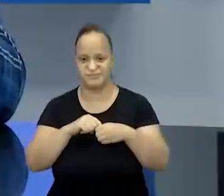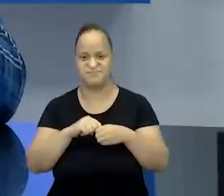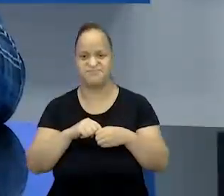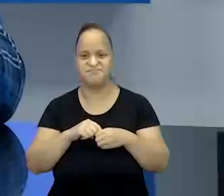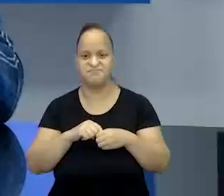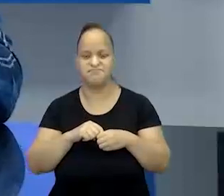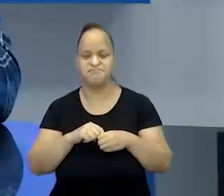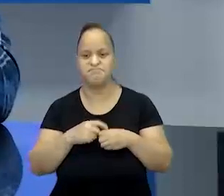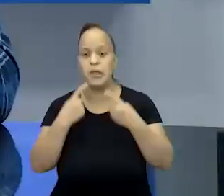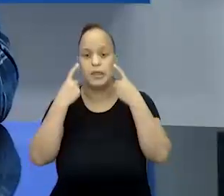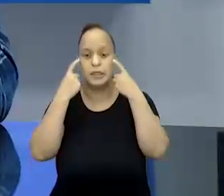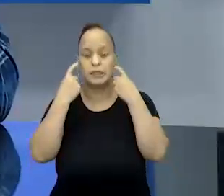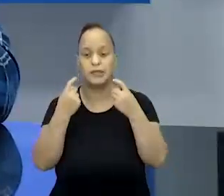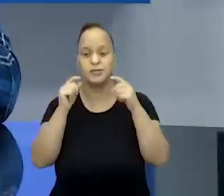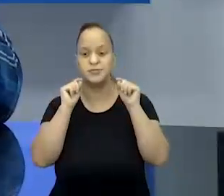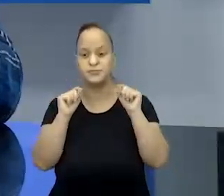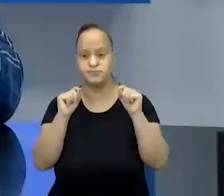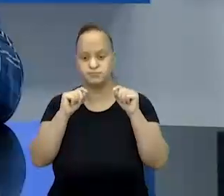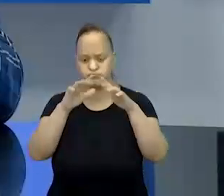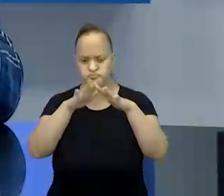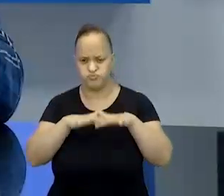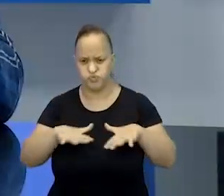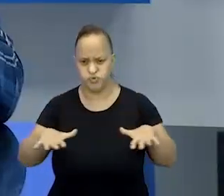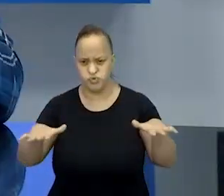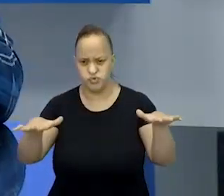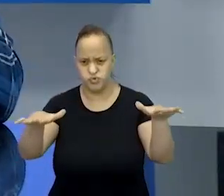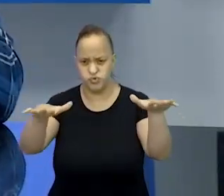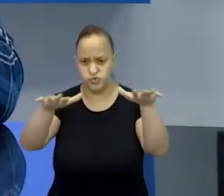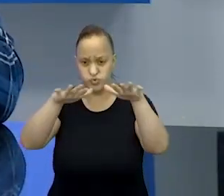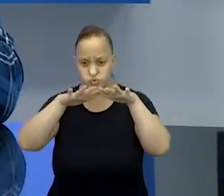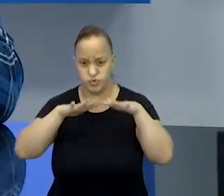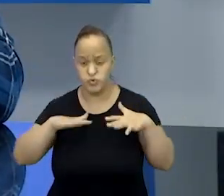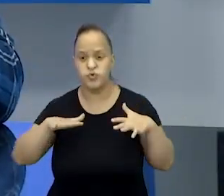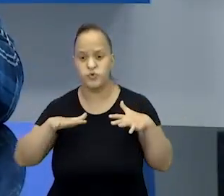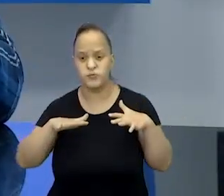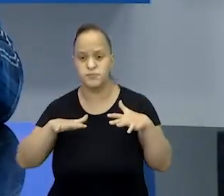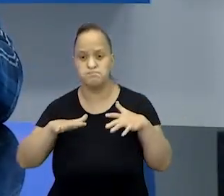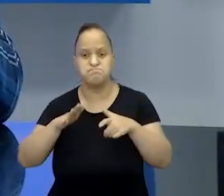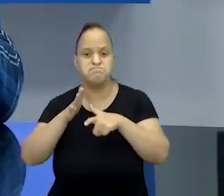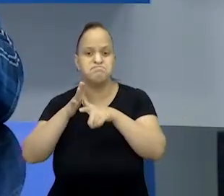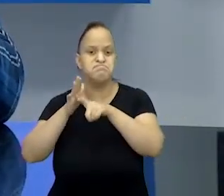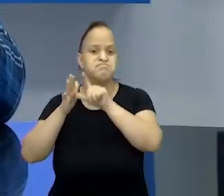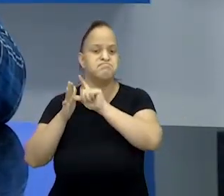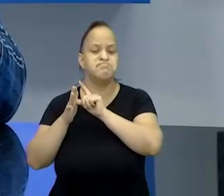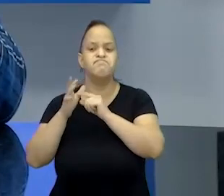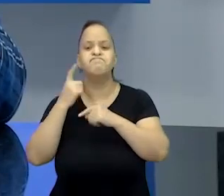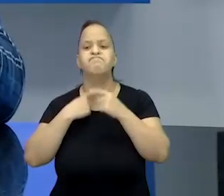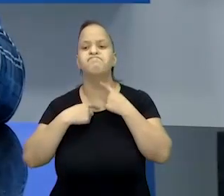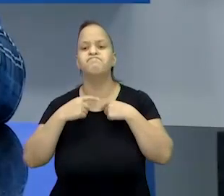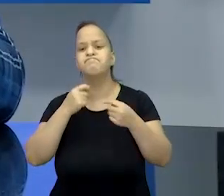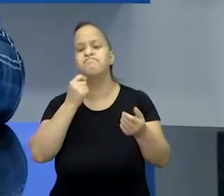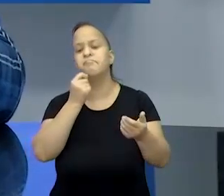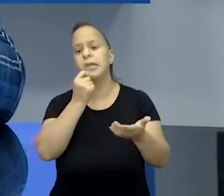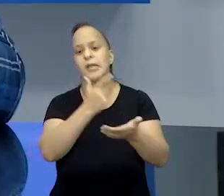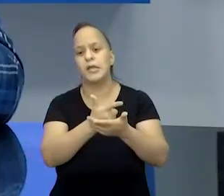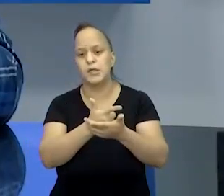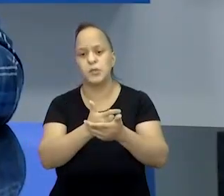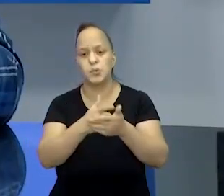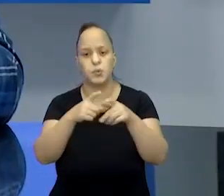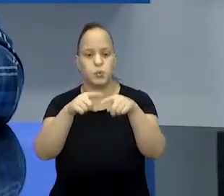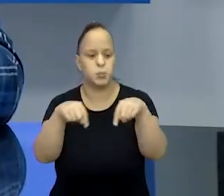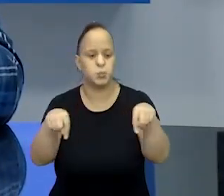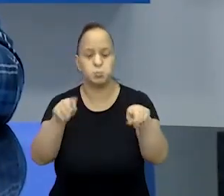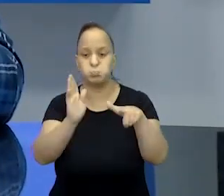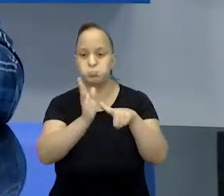está falando de aquele terreno todo, né, da imagem, era um terreno para a construção de um bairro de